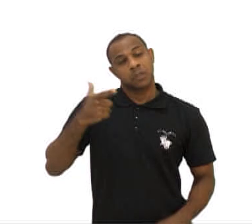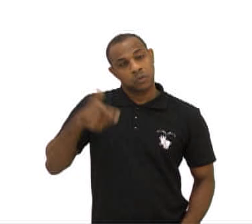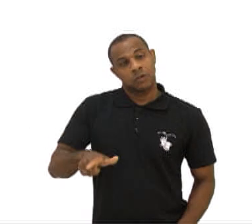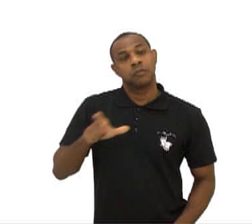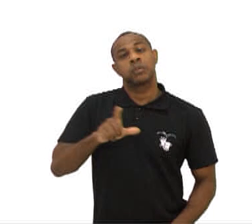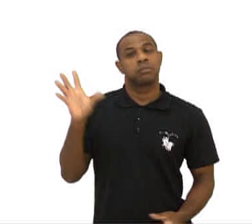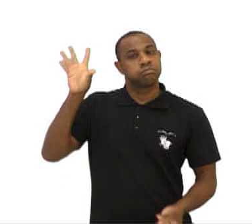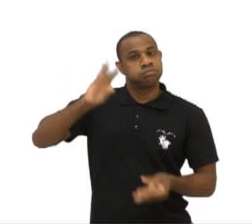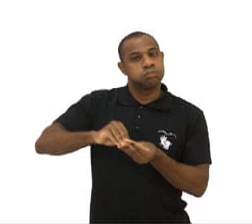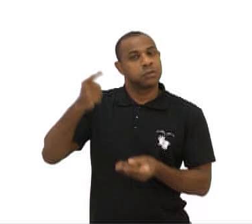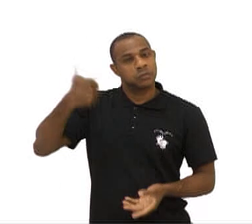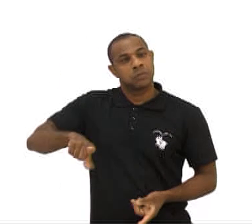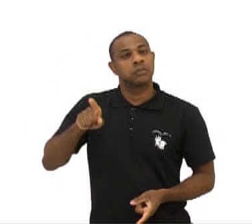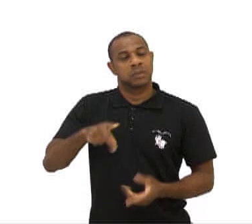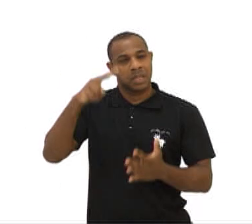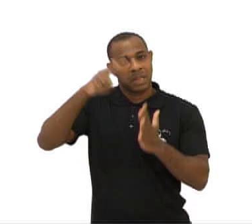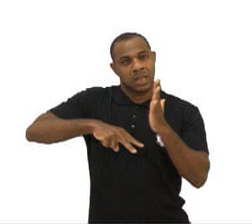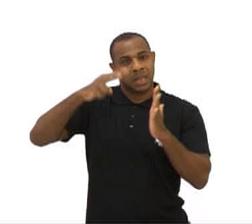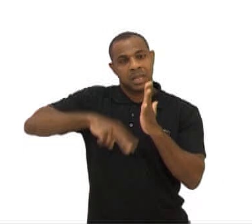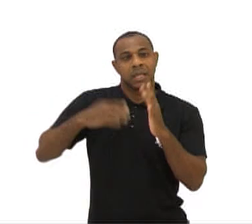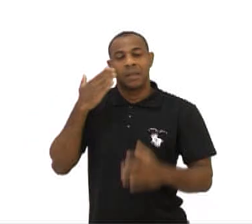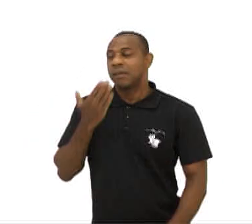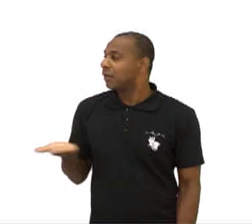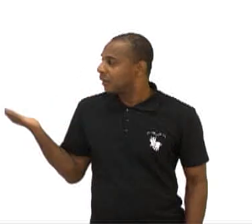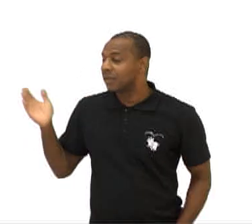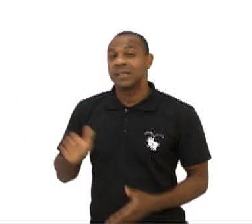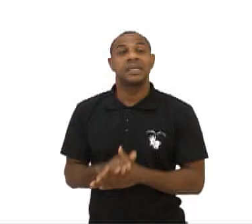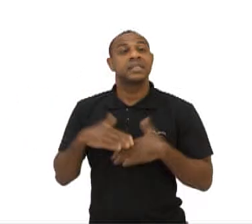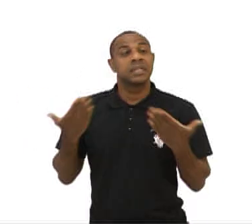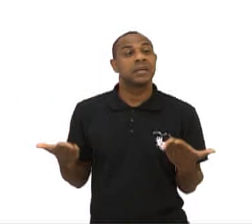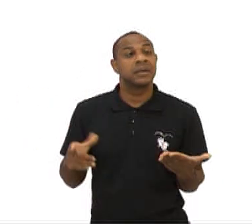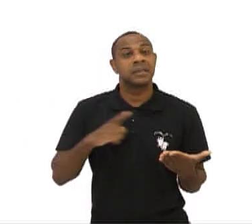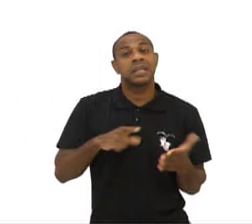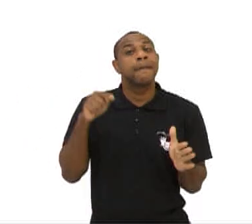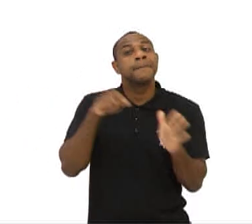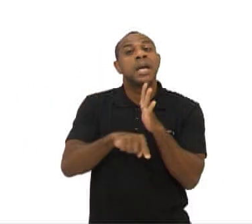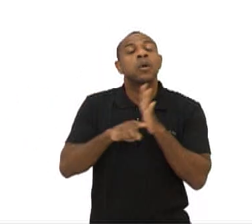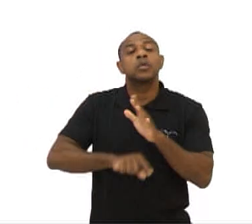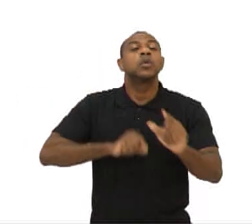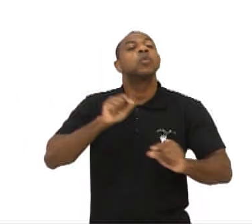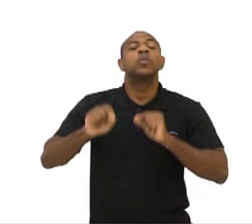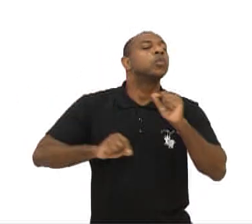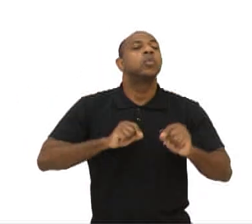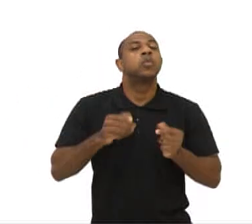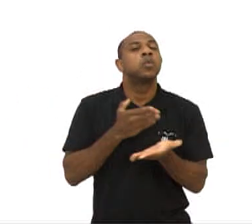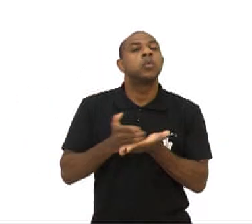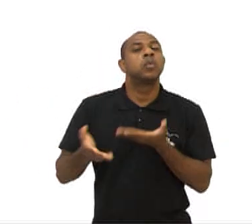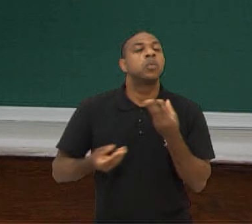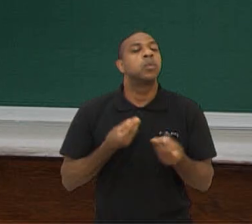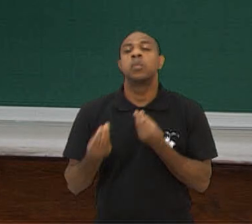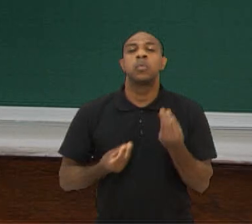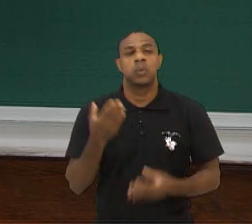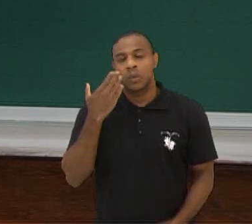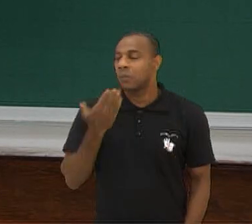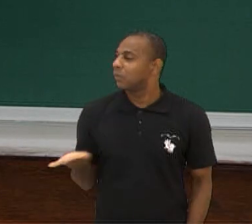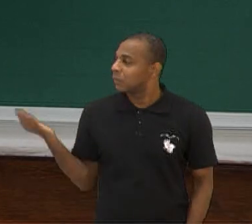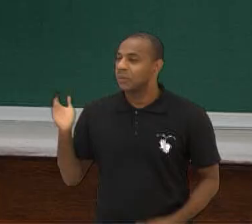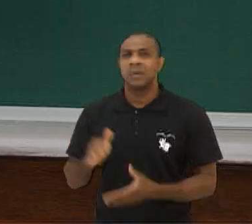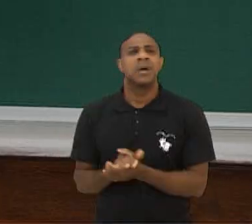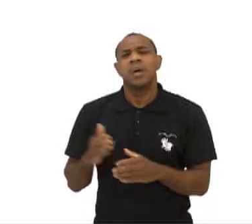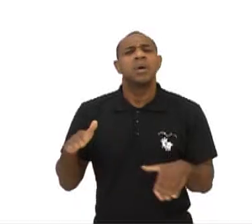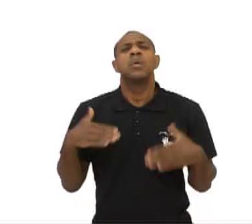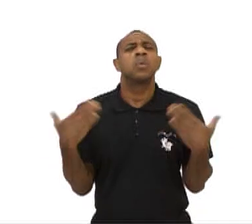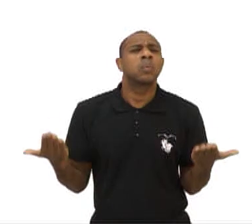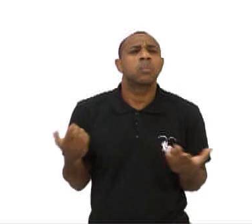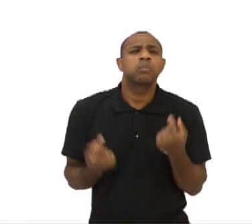uma retomada disso que acabamos de ler. E aí, a pergunta inicial para a gente aquecer essa aula agora.